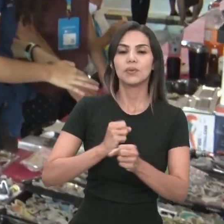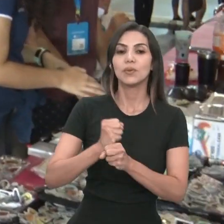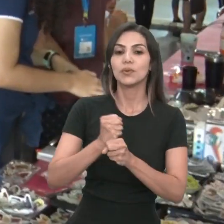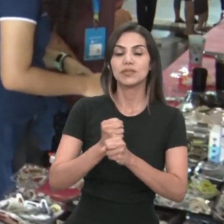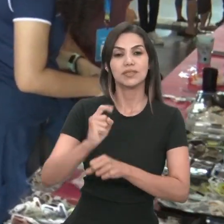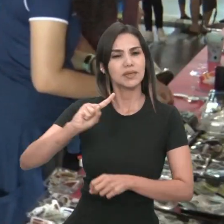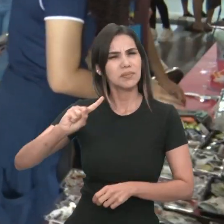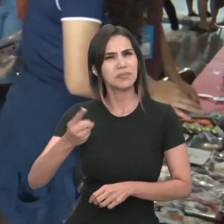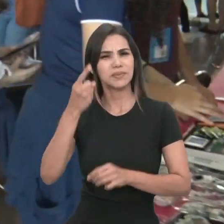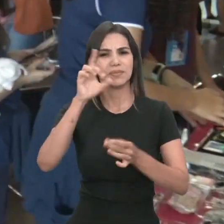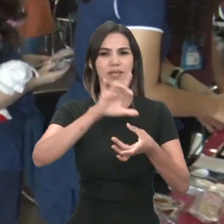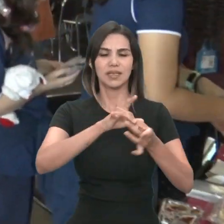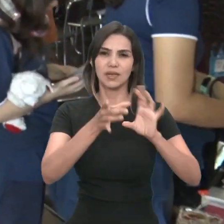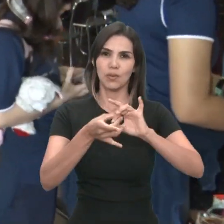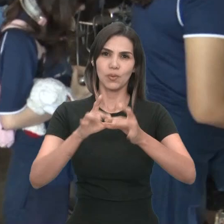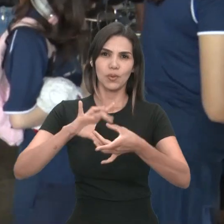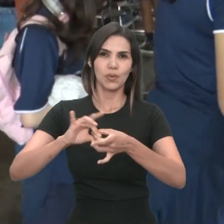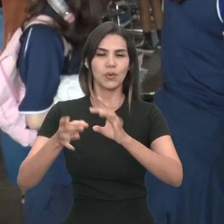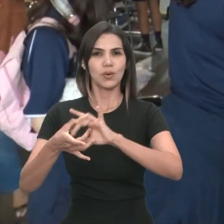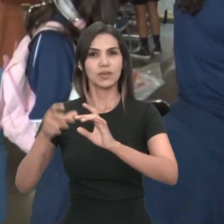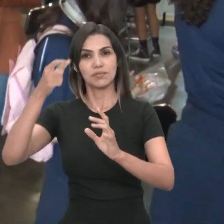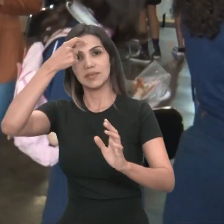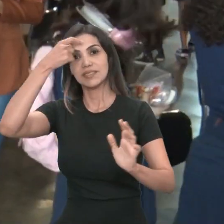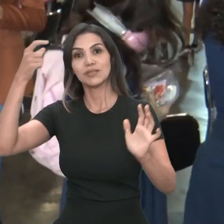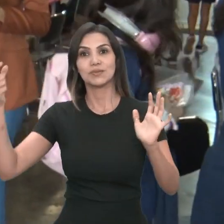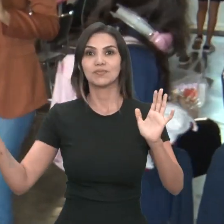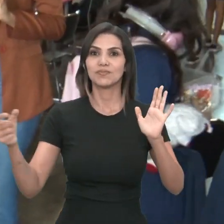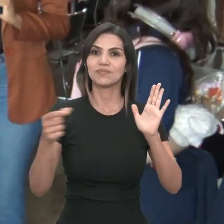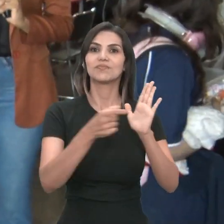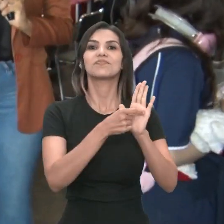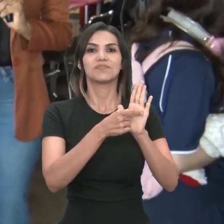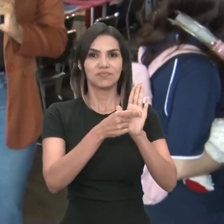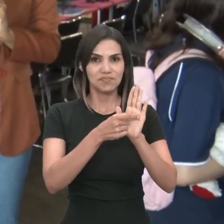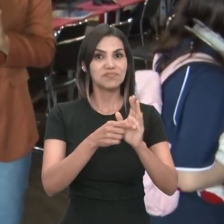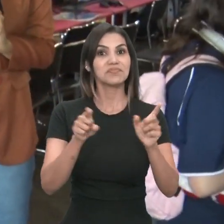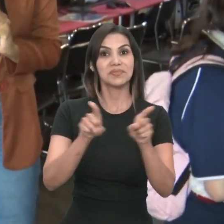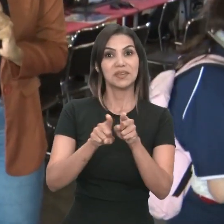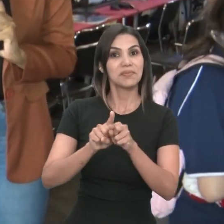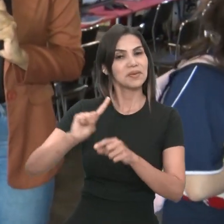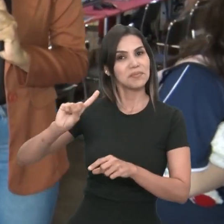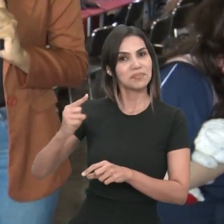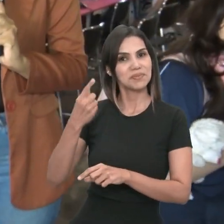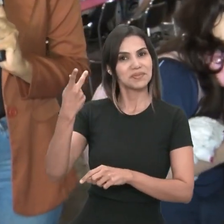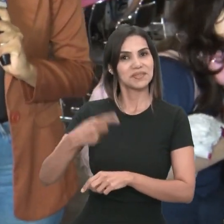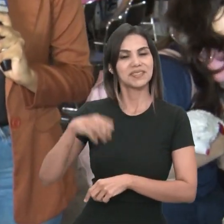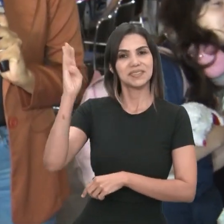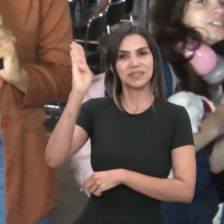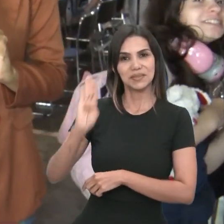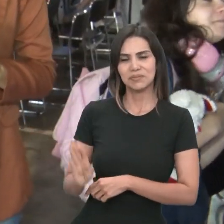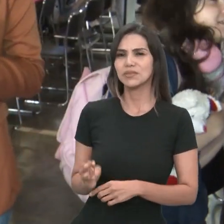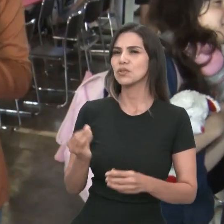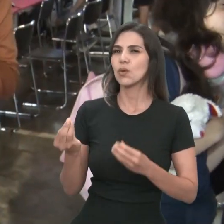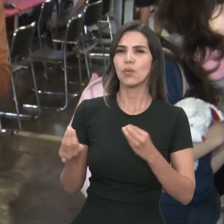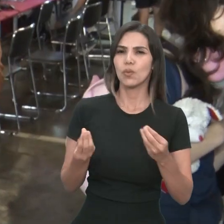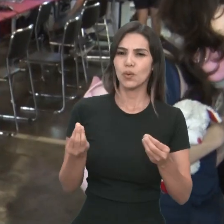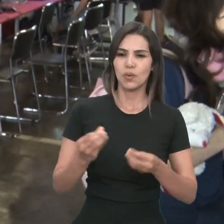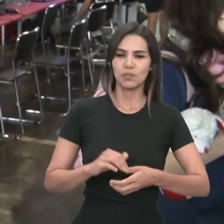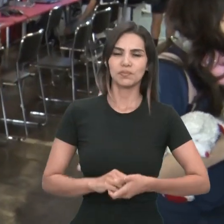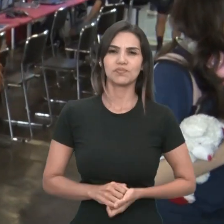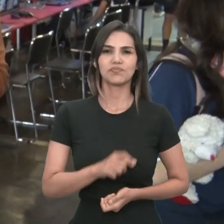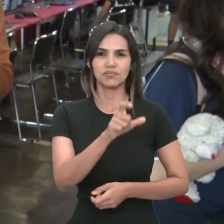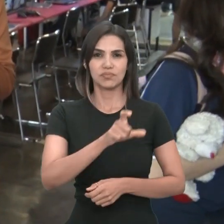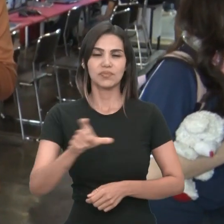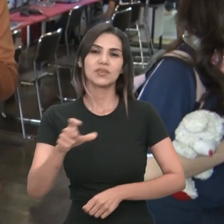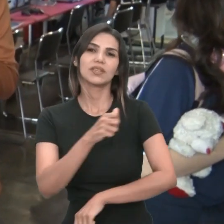primeira Olimpíada de Inteligência Artificial, que também é a primeira do Brasil. Funciona assim. Estudantes da